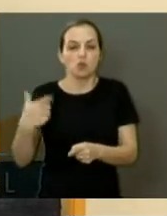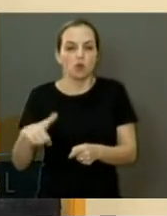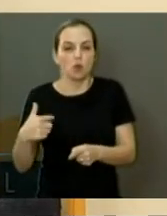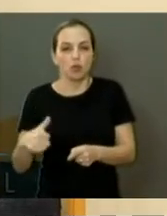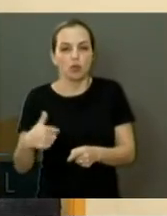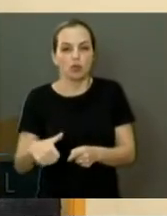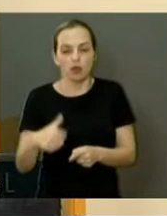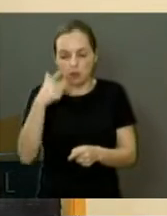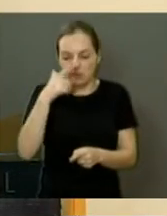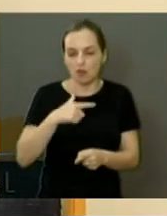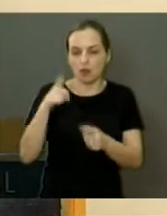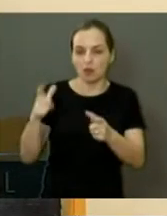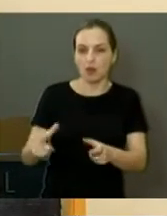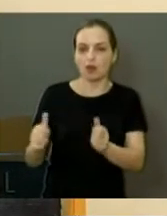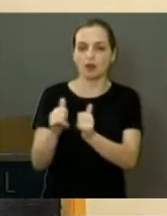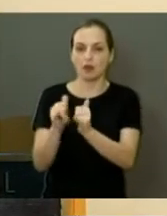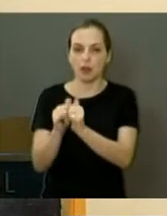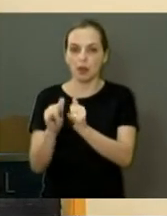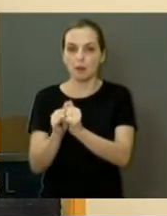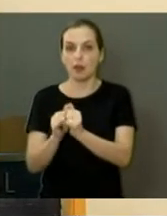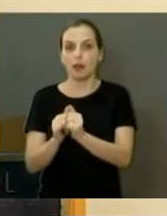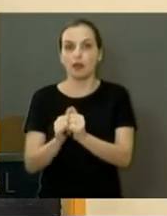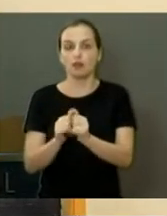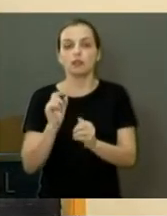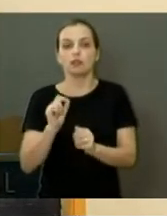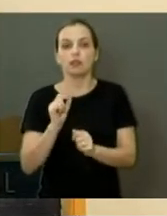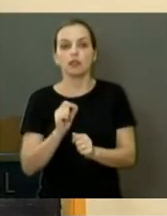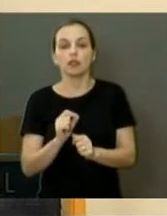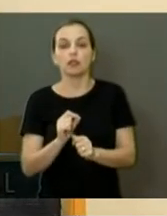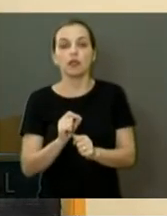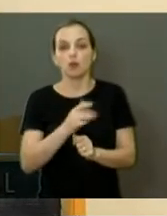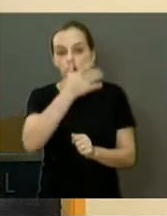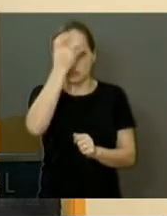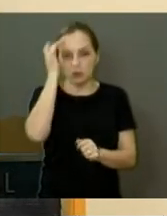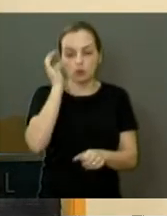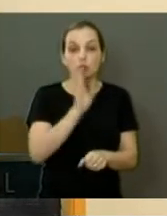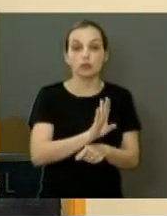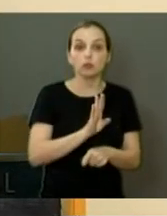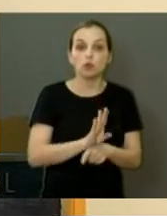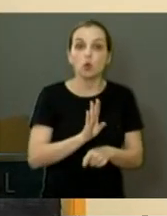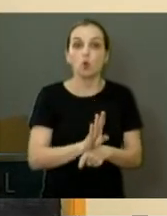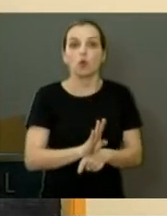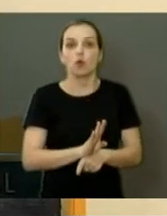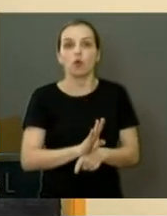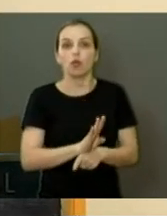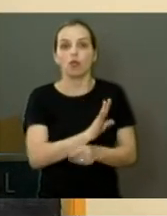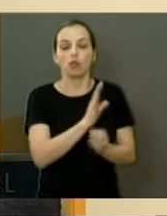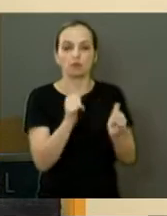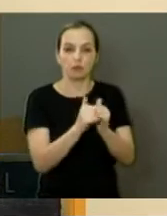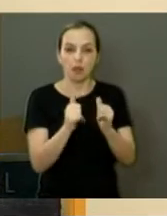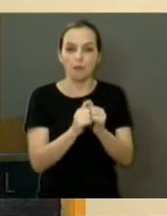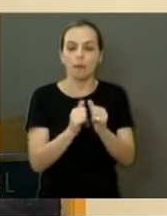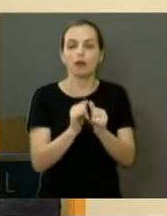praça. Se vocês verem, cuidado, que o pessoal lá, os andarinos, tem com a praça está linda, está